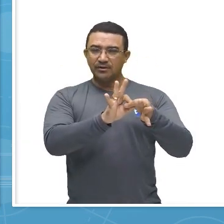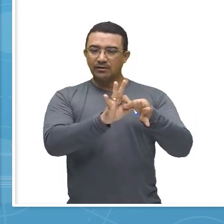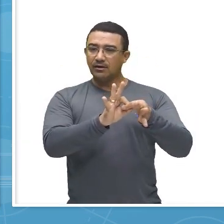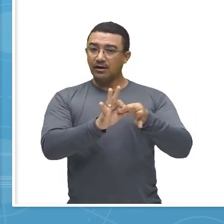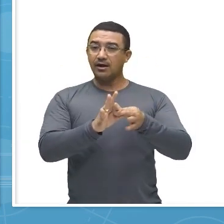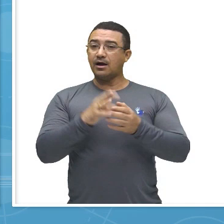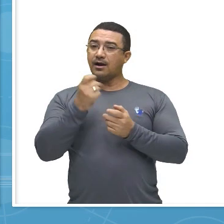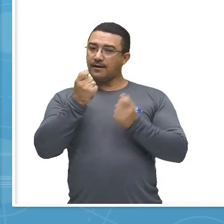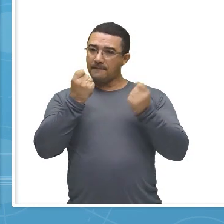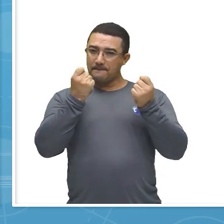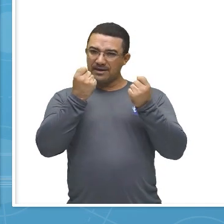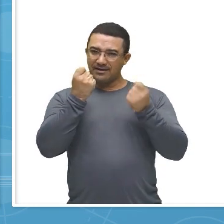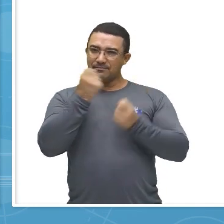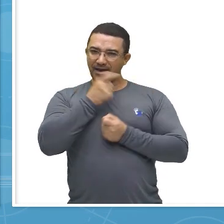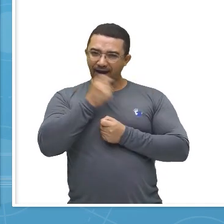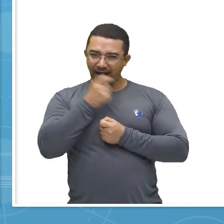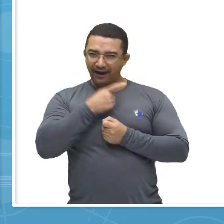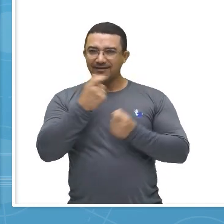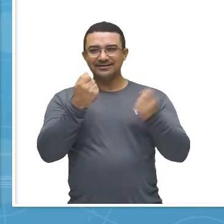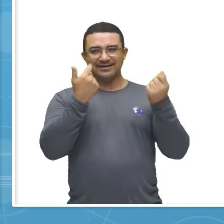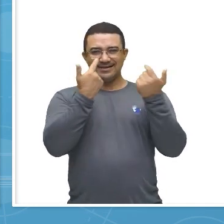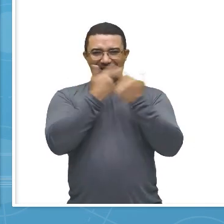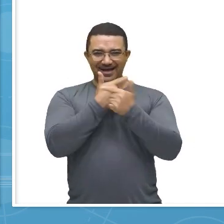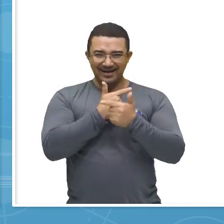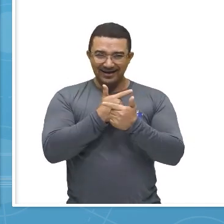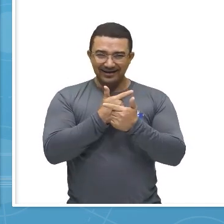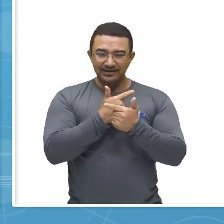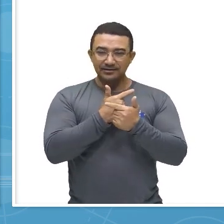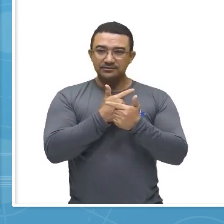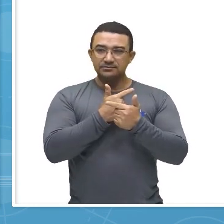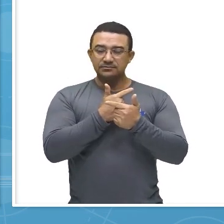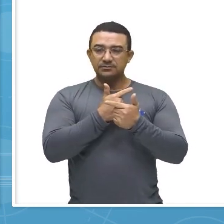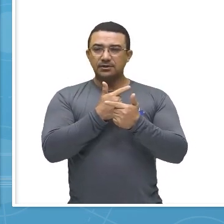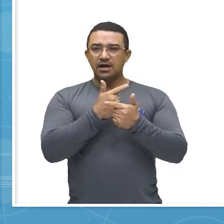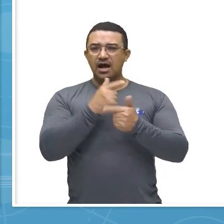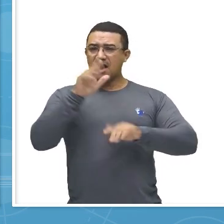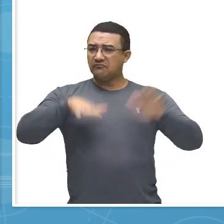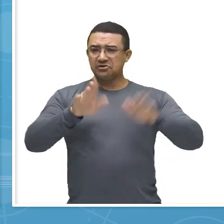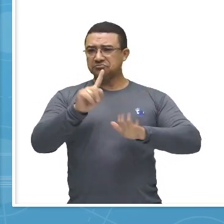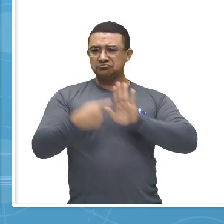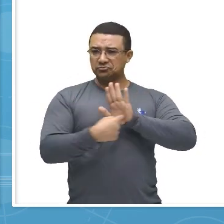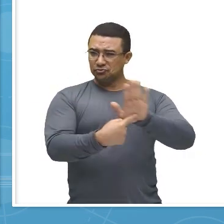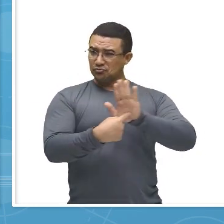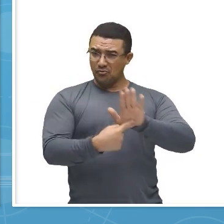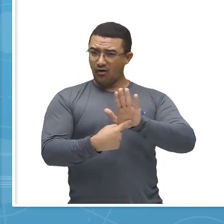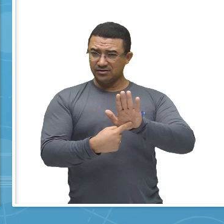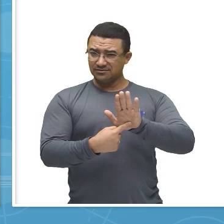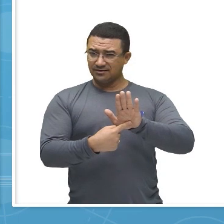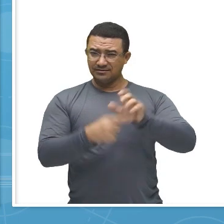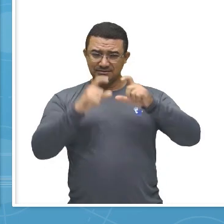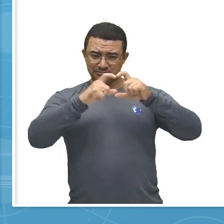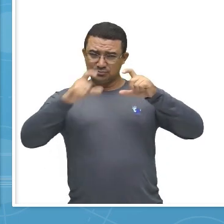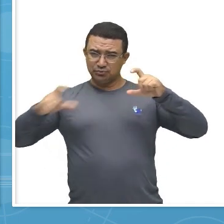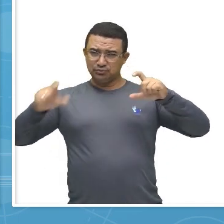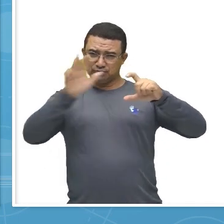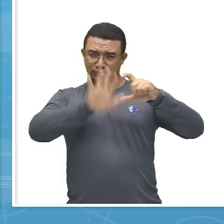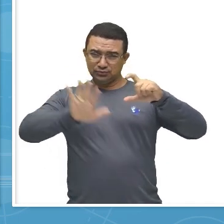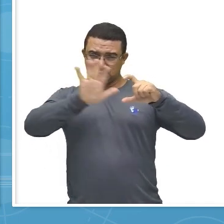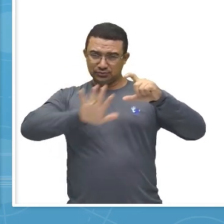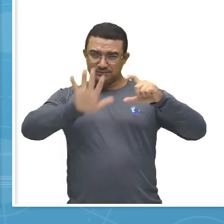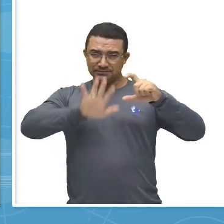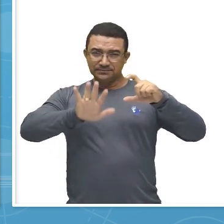esse humor, ele não é explicitado. Muito bem, muito bem, muito bem. Ele